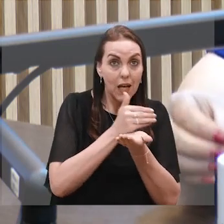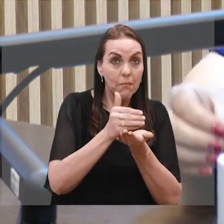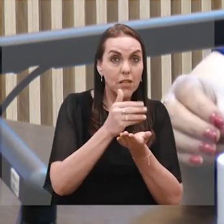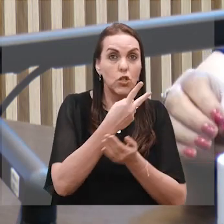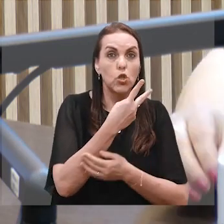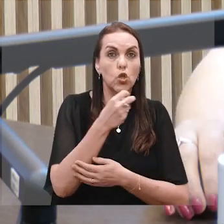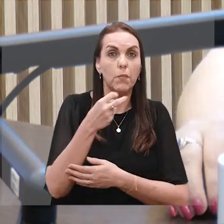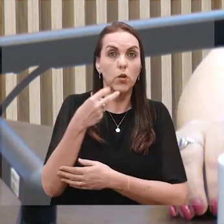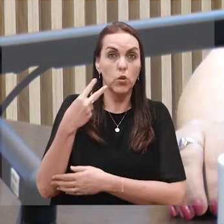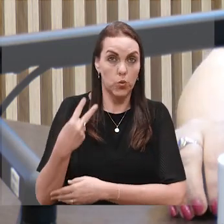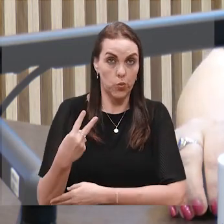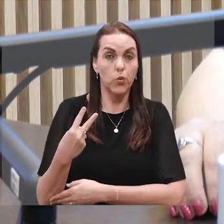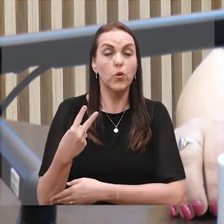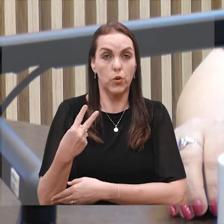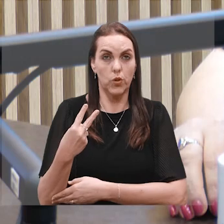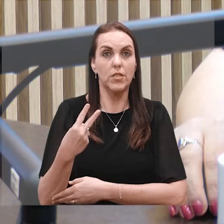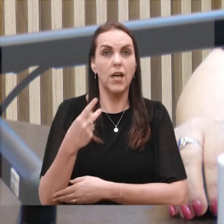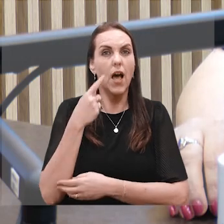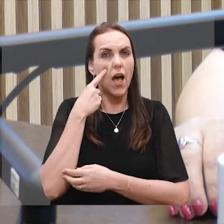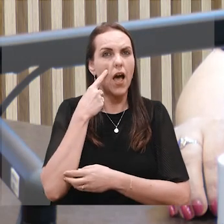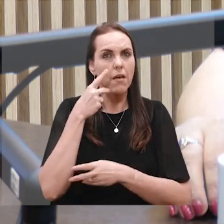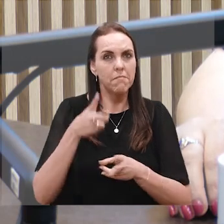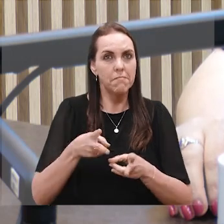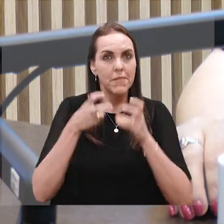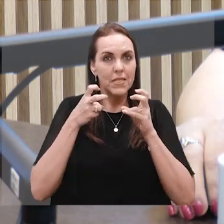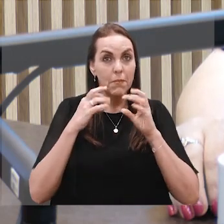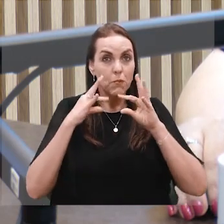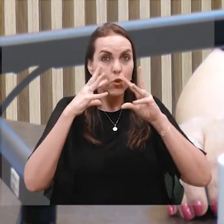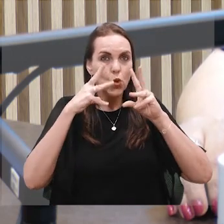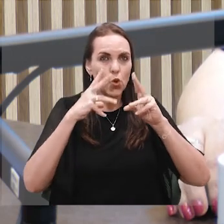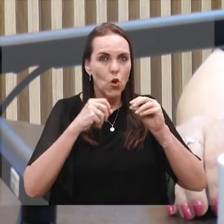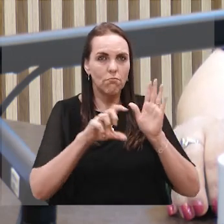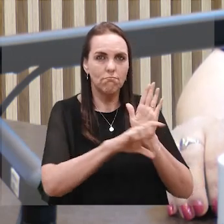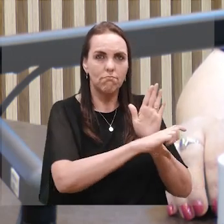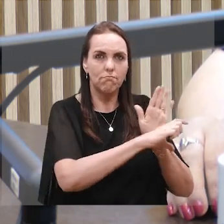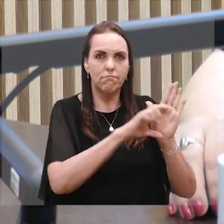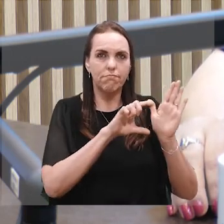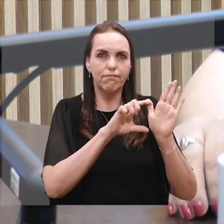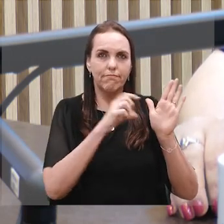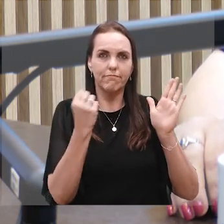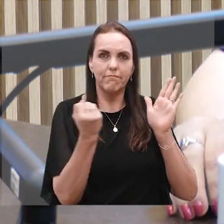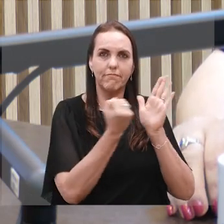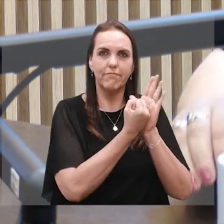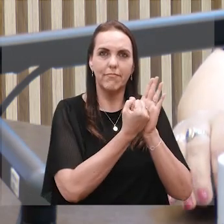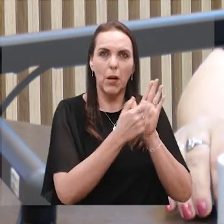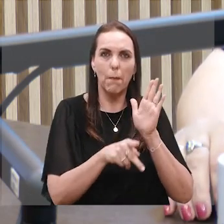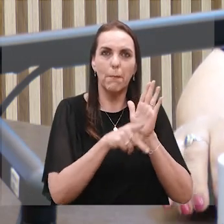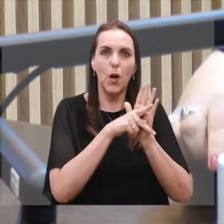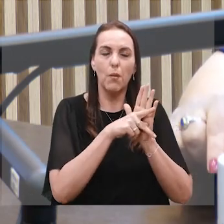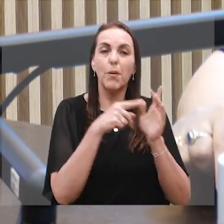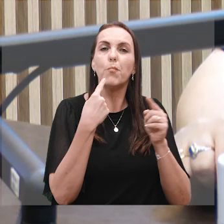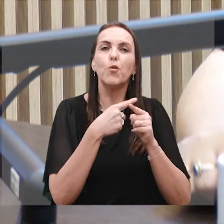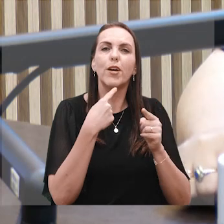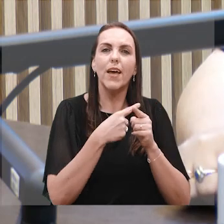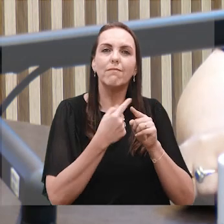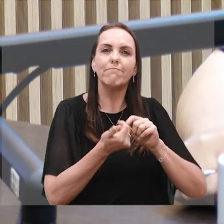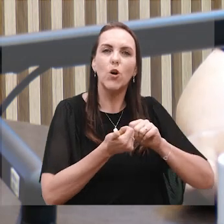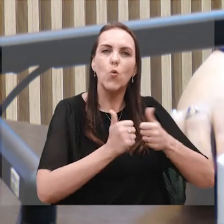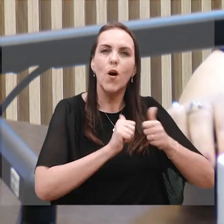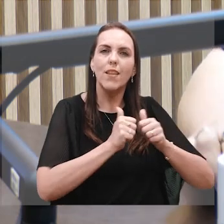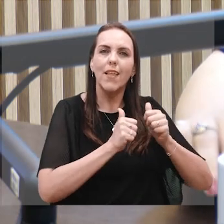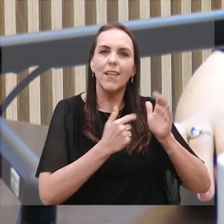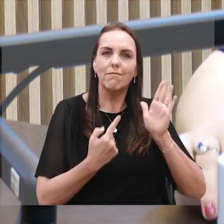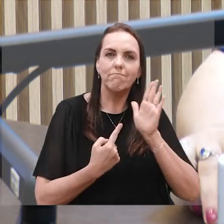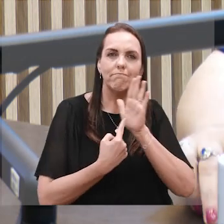de 2002, a gente viu todos eles com o seu rótulo. Por quê? Porque eles quiseram